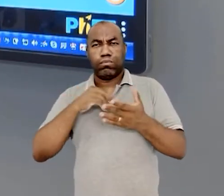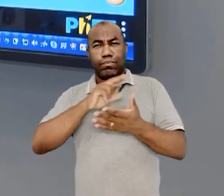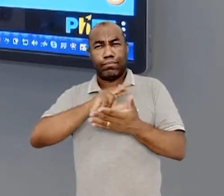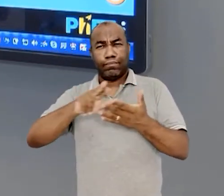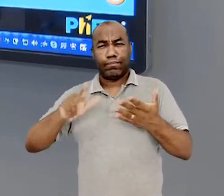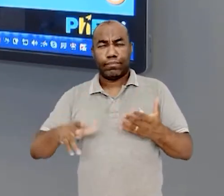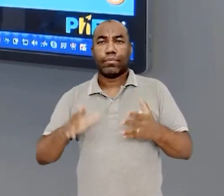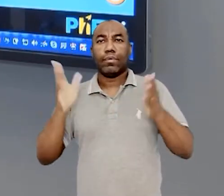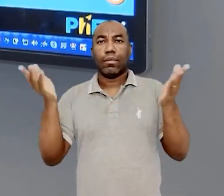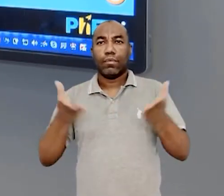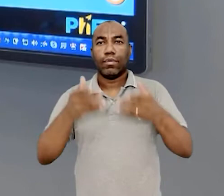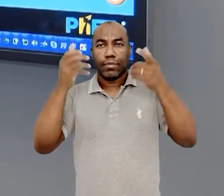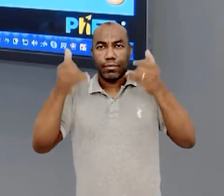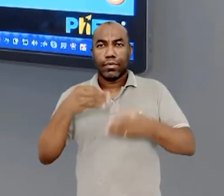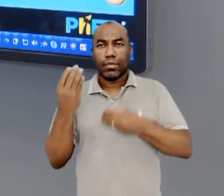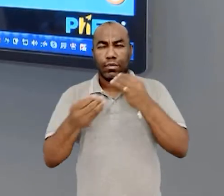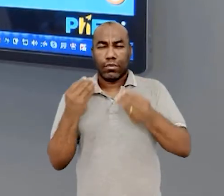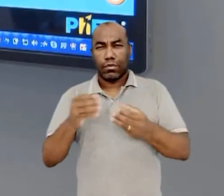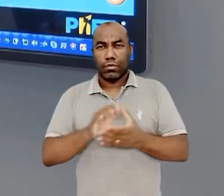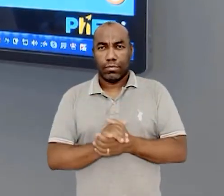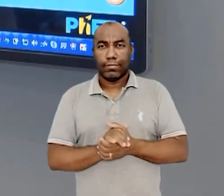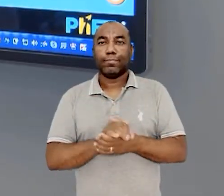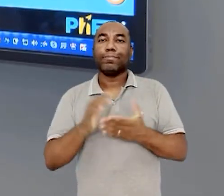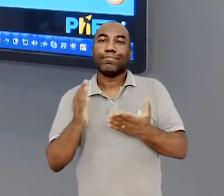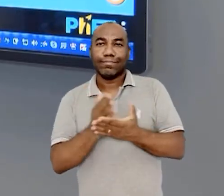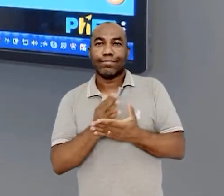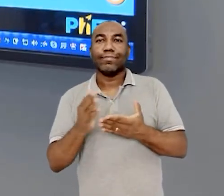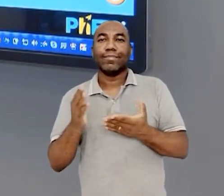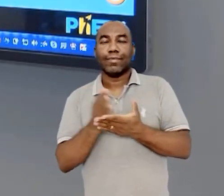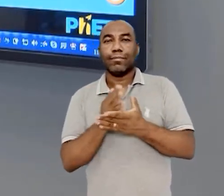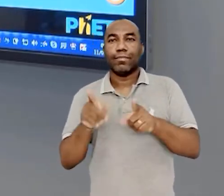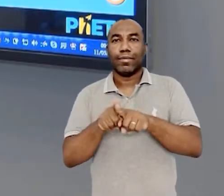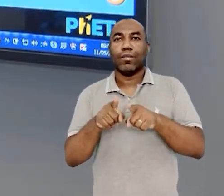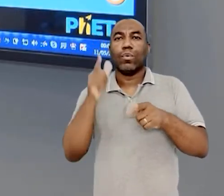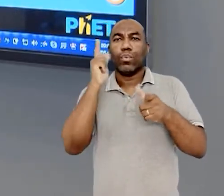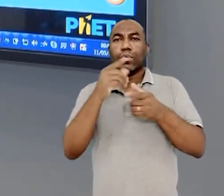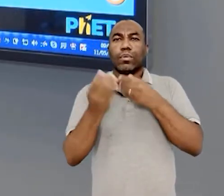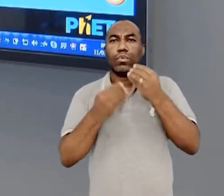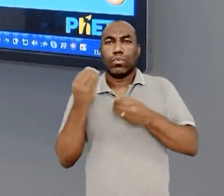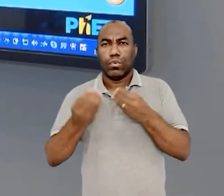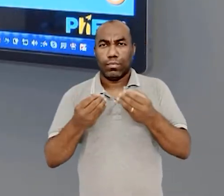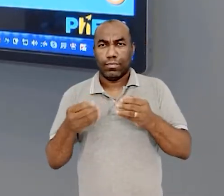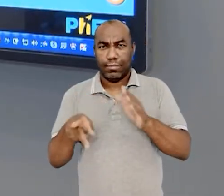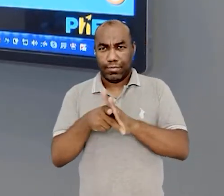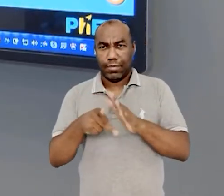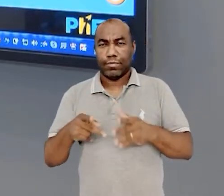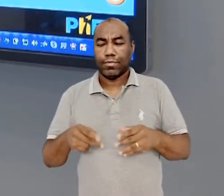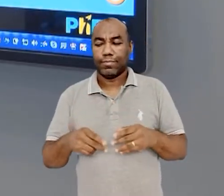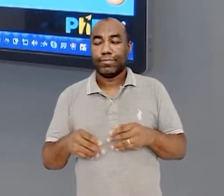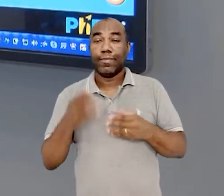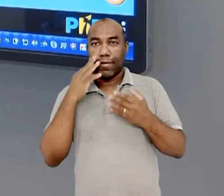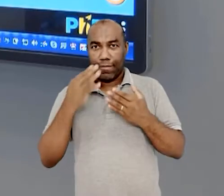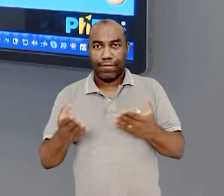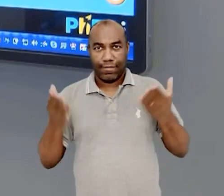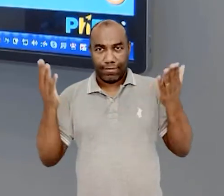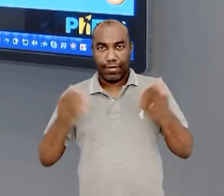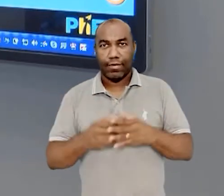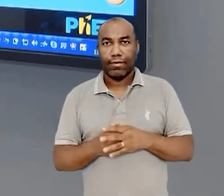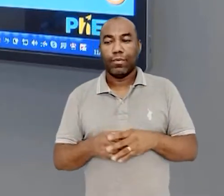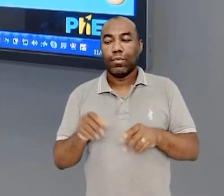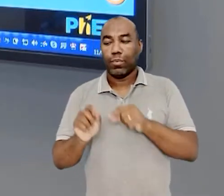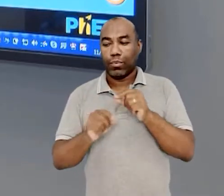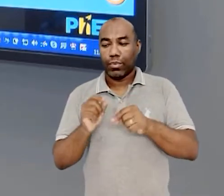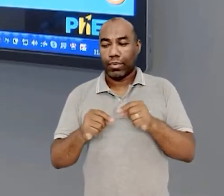eu apresento para vocês alguns componentes desse circuito elétrico. Por exemplo, aqui é o